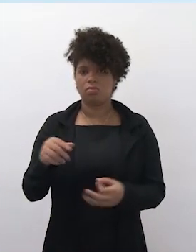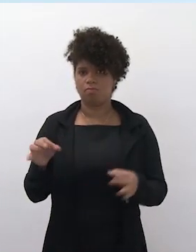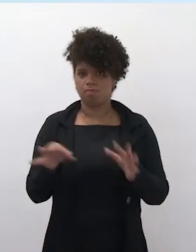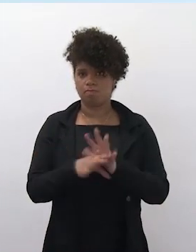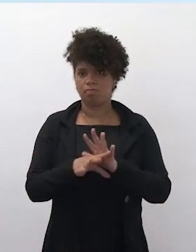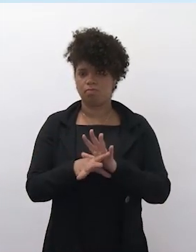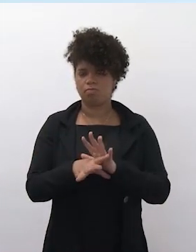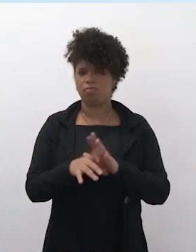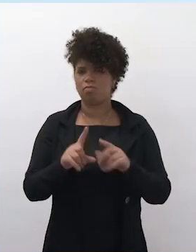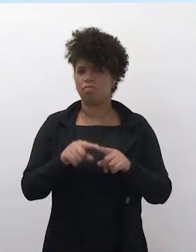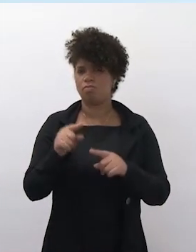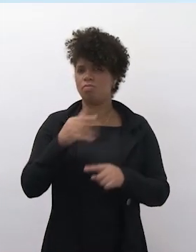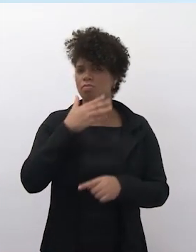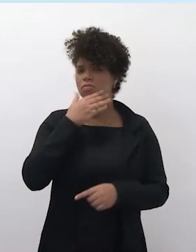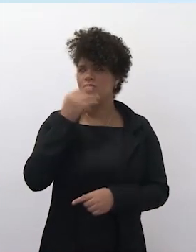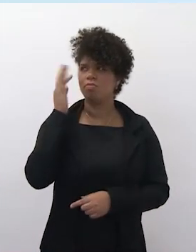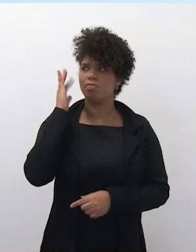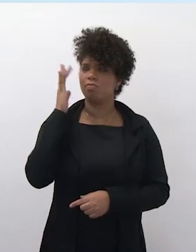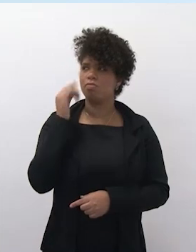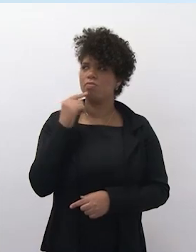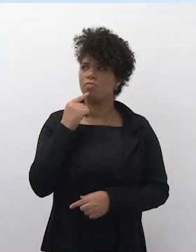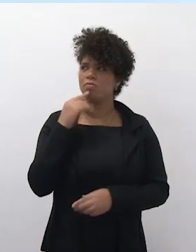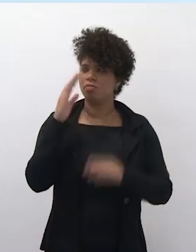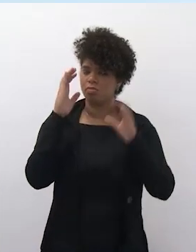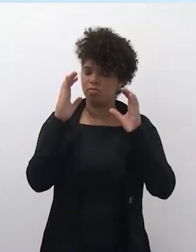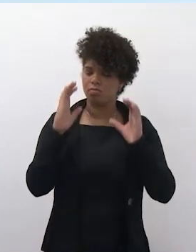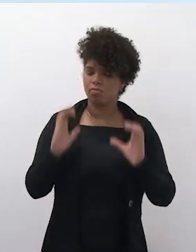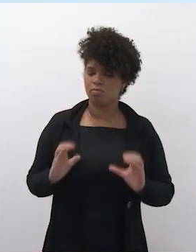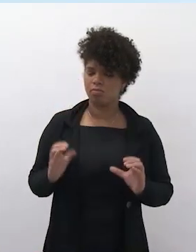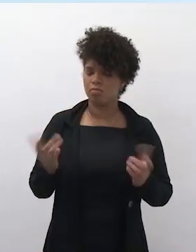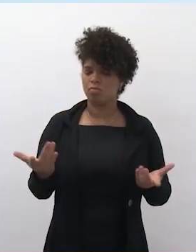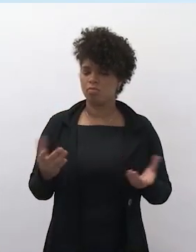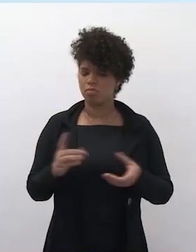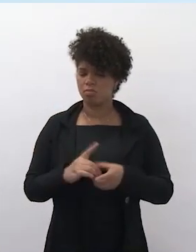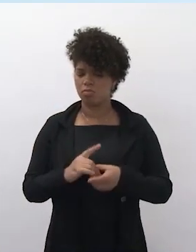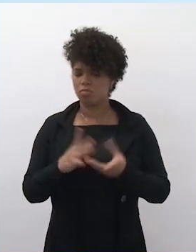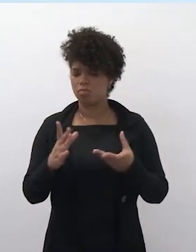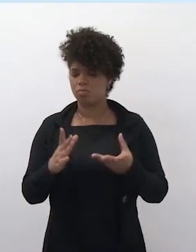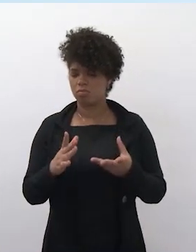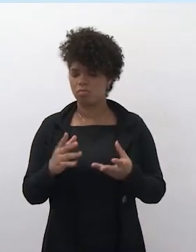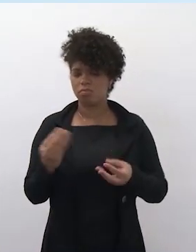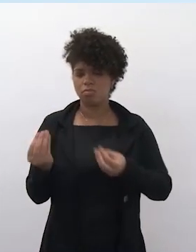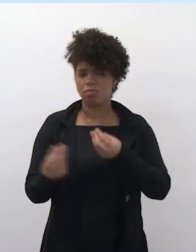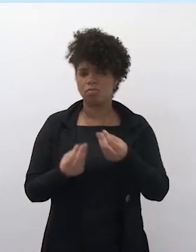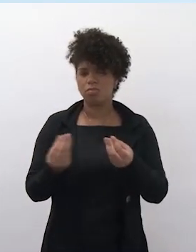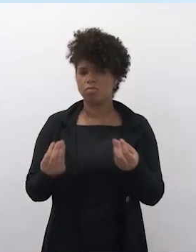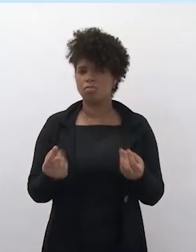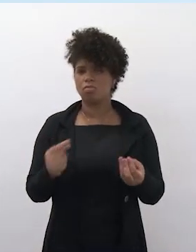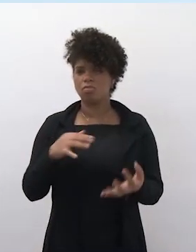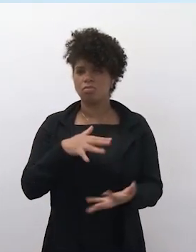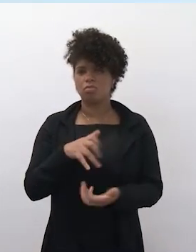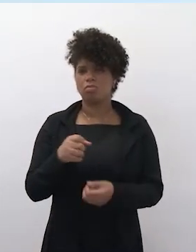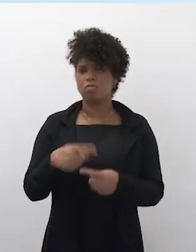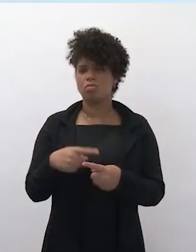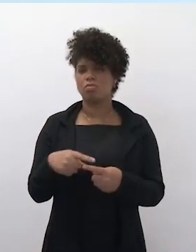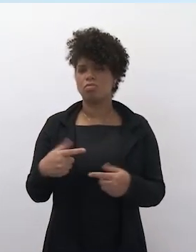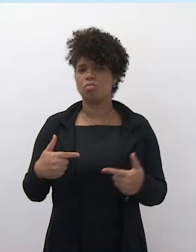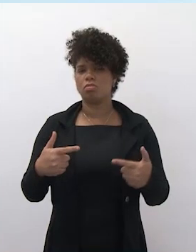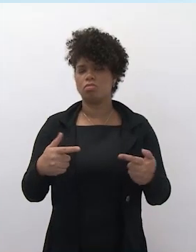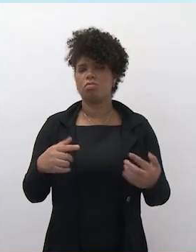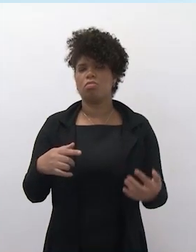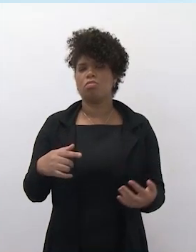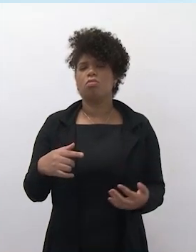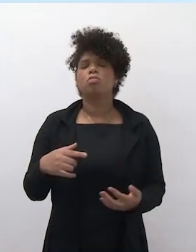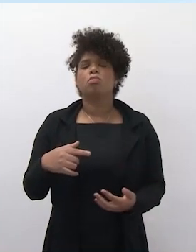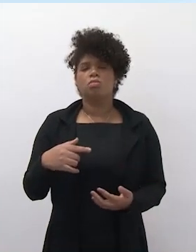que se consolidaram as democracias no mundo depois da gente ter vivido, né, esse problema todo da Segunda Guerra,